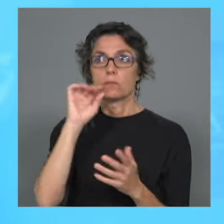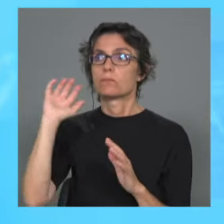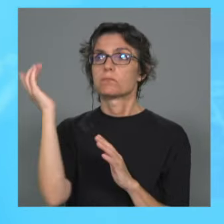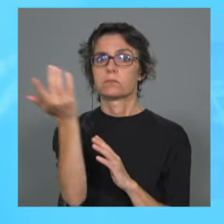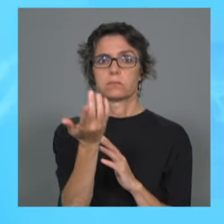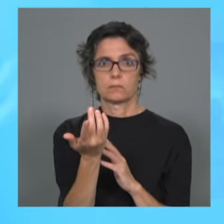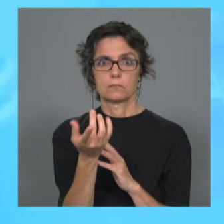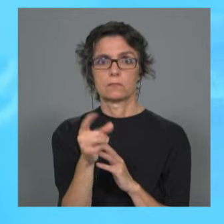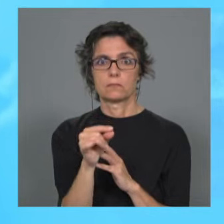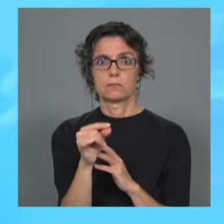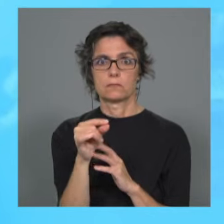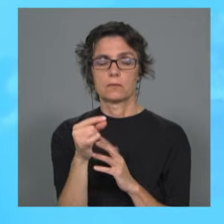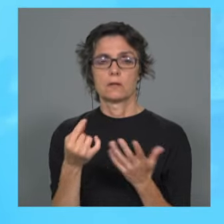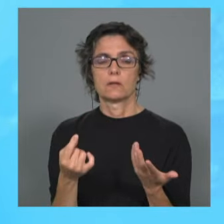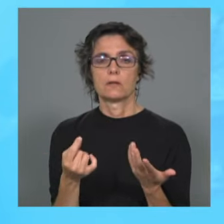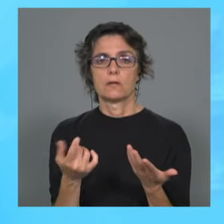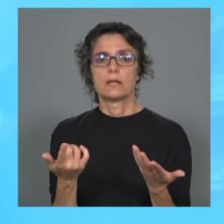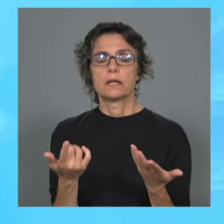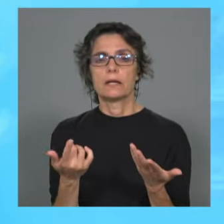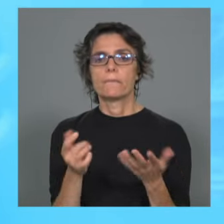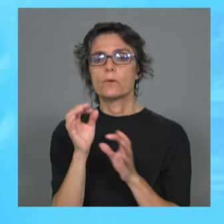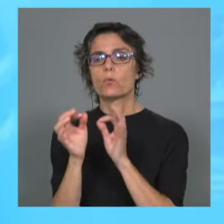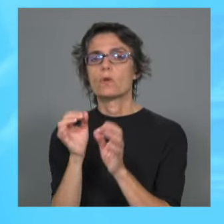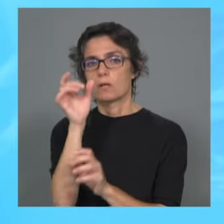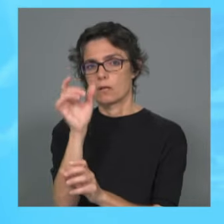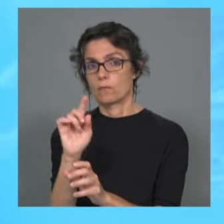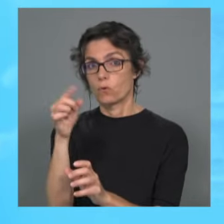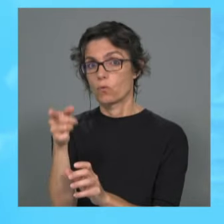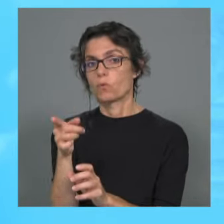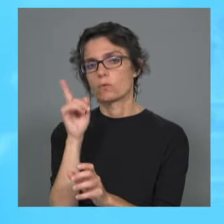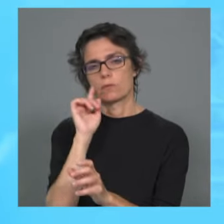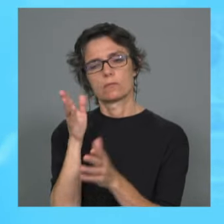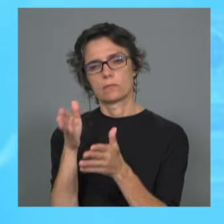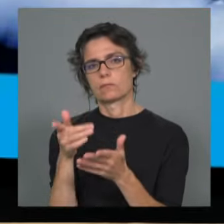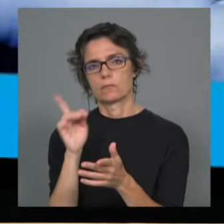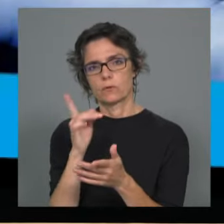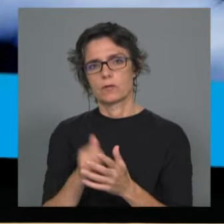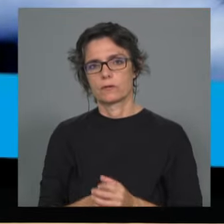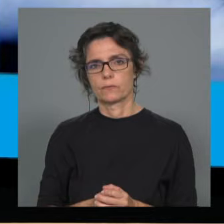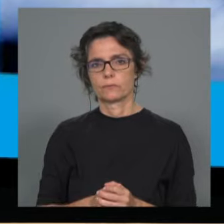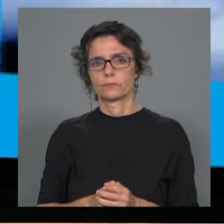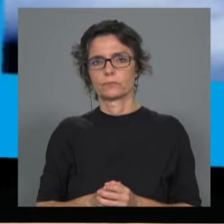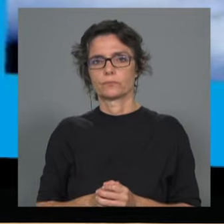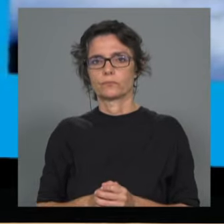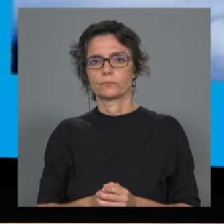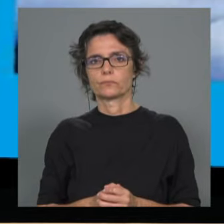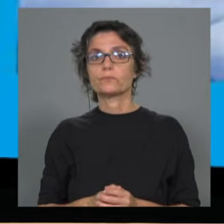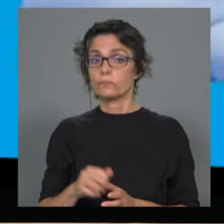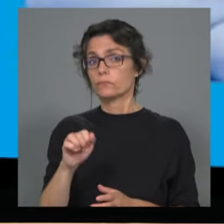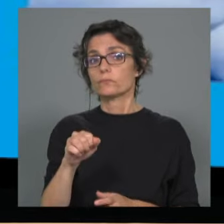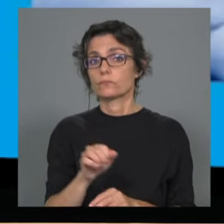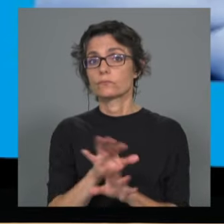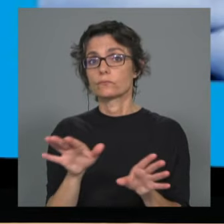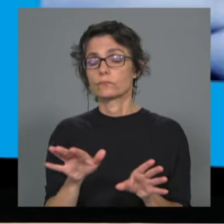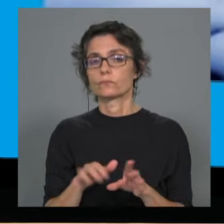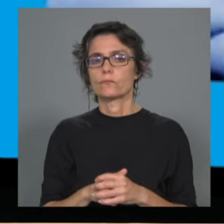tanto, mas este cuidado do próximo é fulcral. Sim, eu por acaso